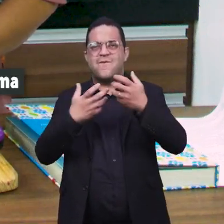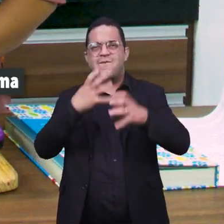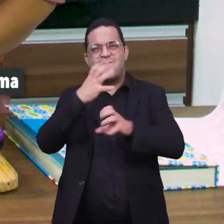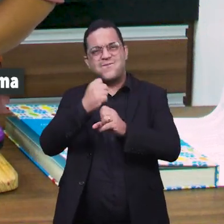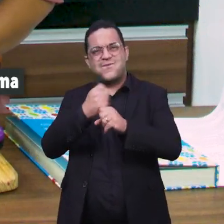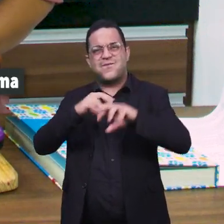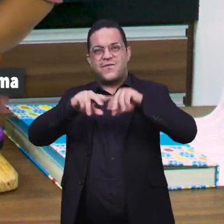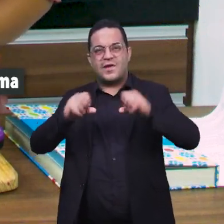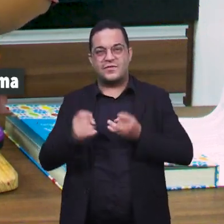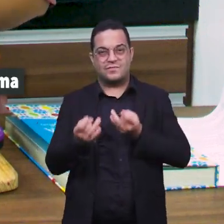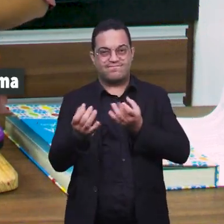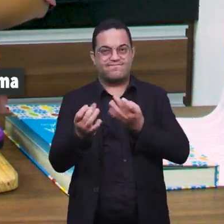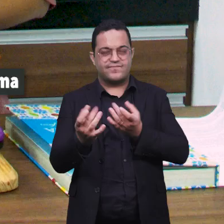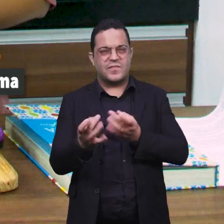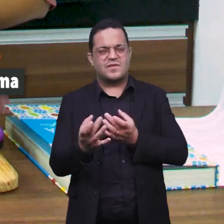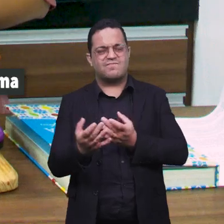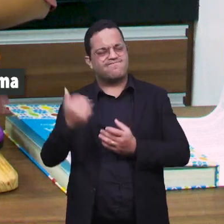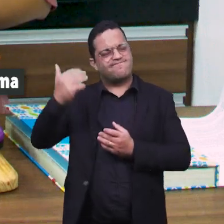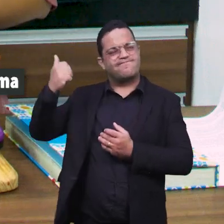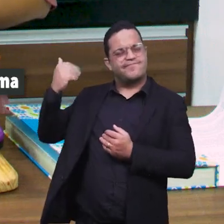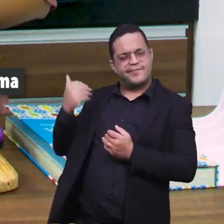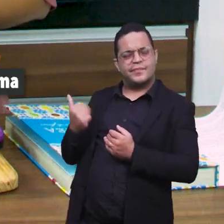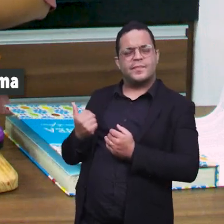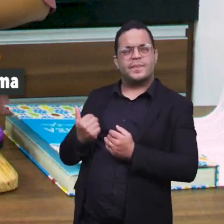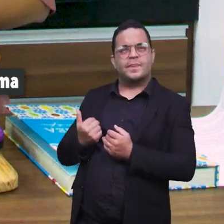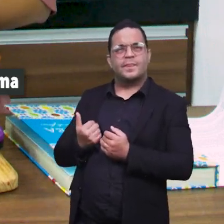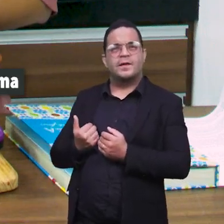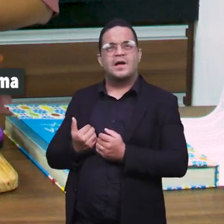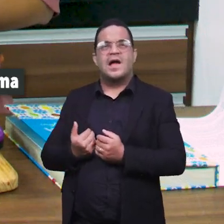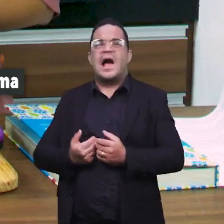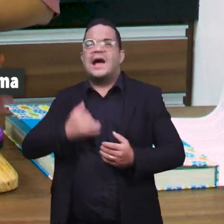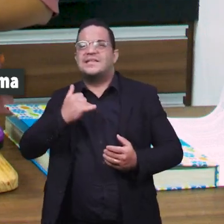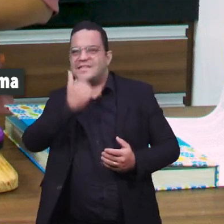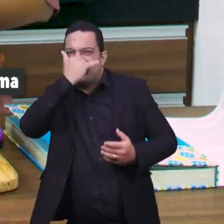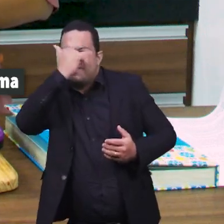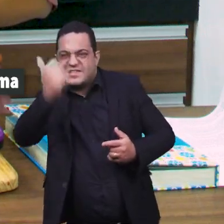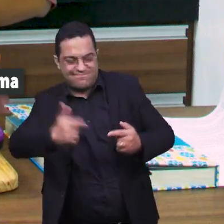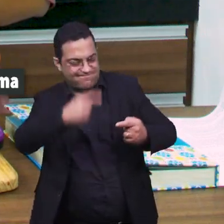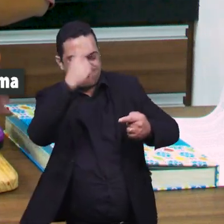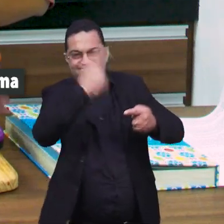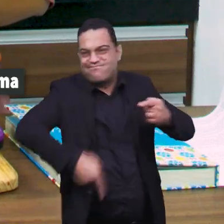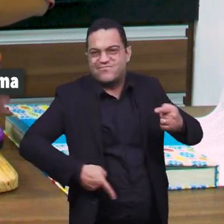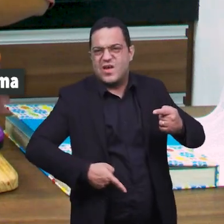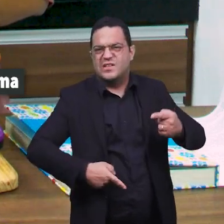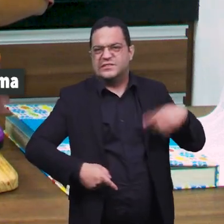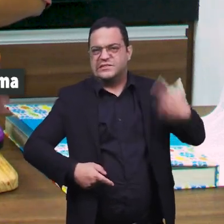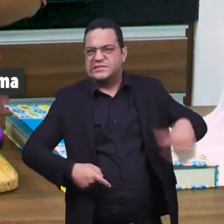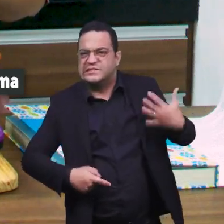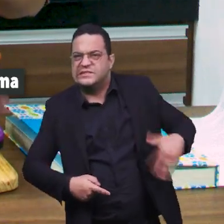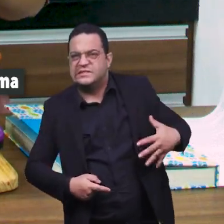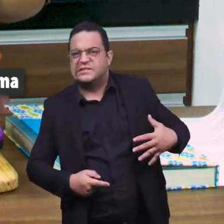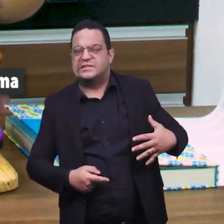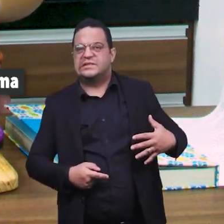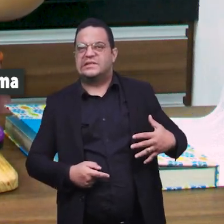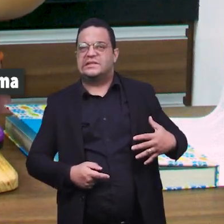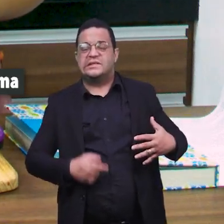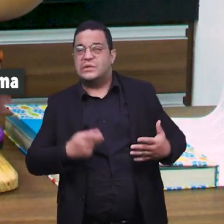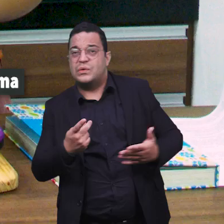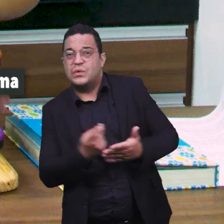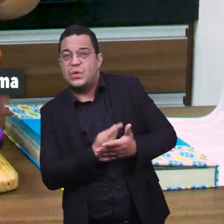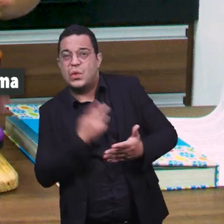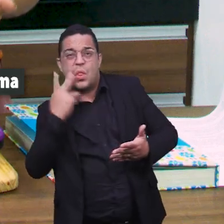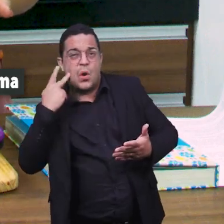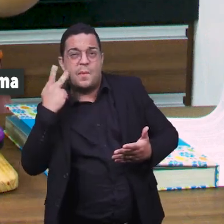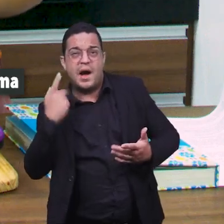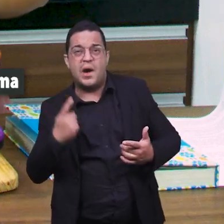cortarem os dedos. Sabe aquela história? Ai, tirei a tampa do dedo. Acontece muito, principalmente para